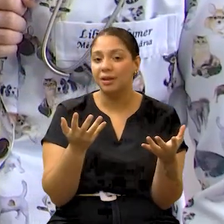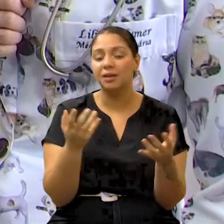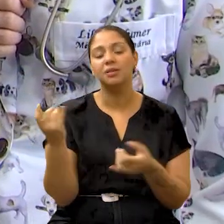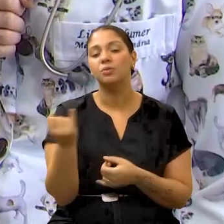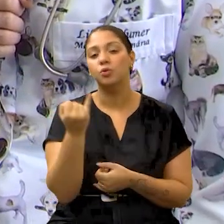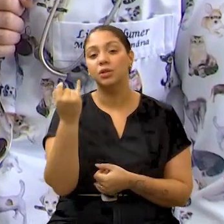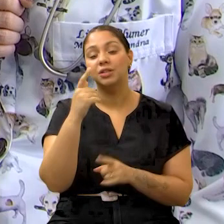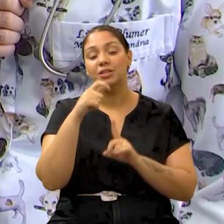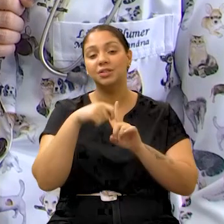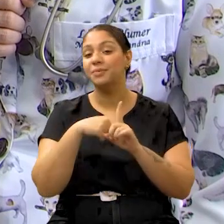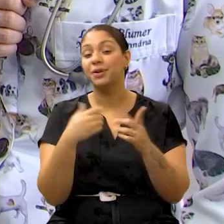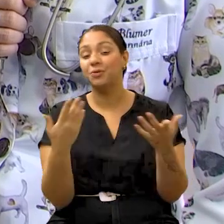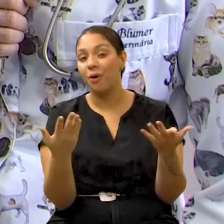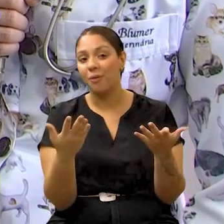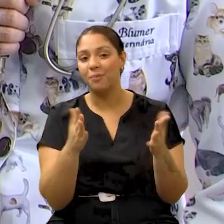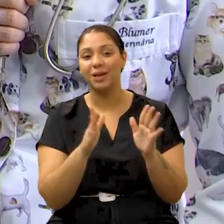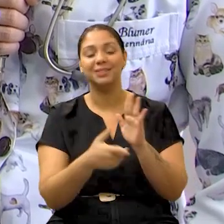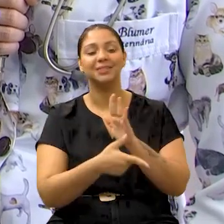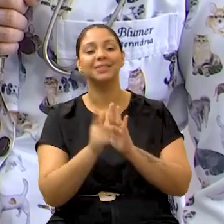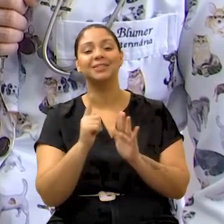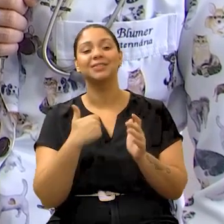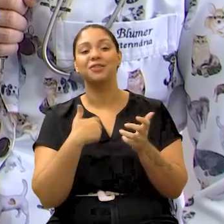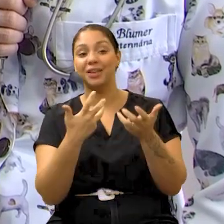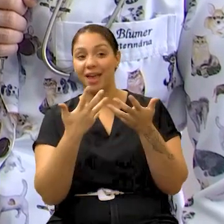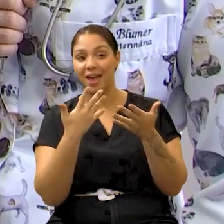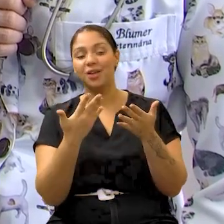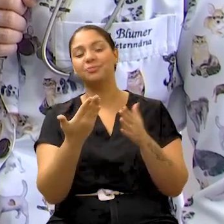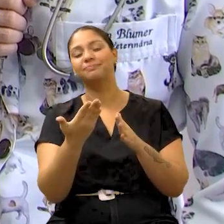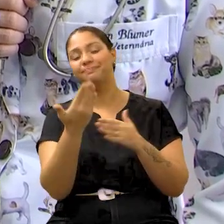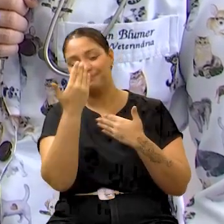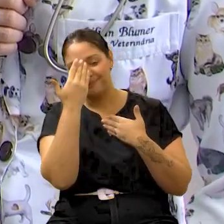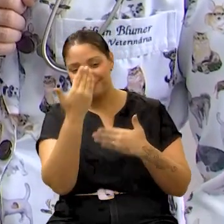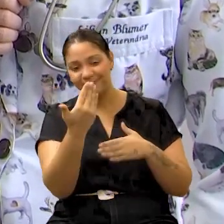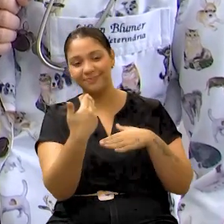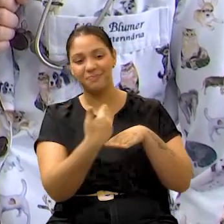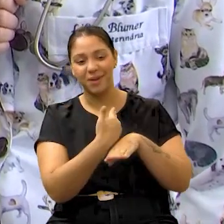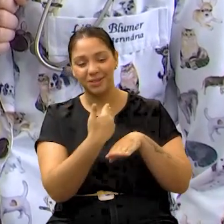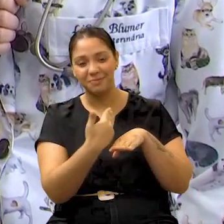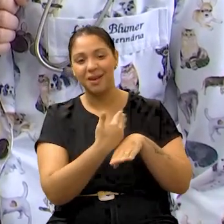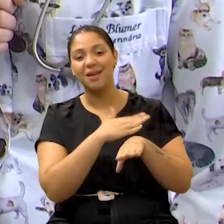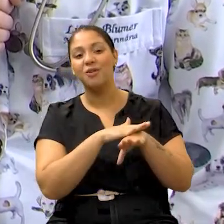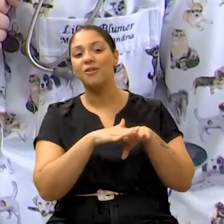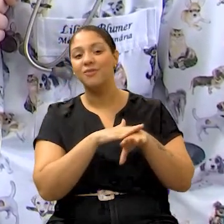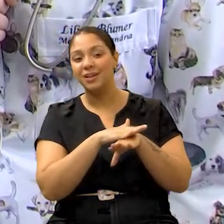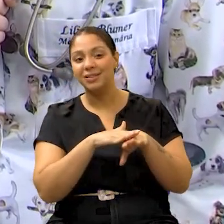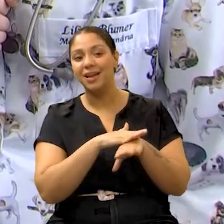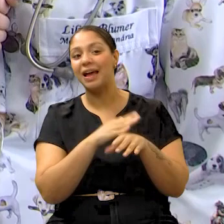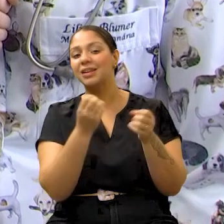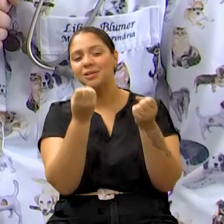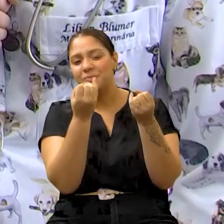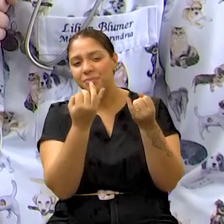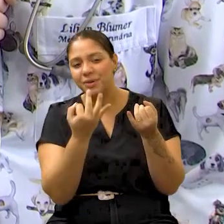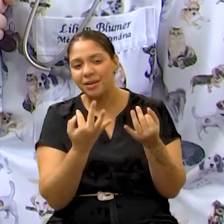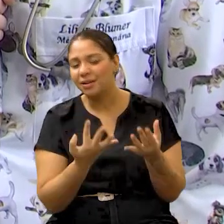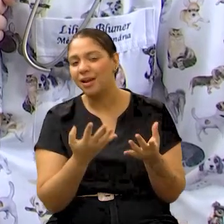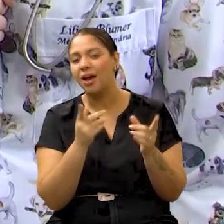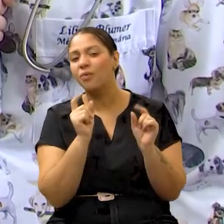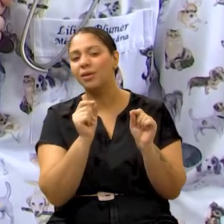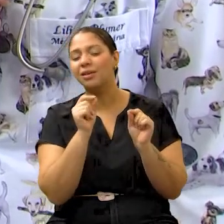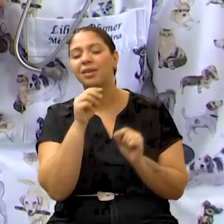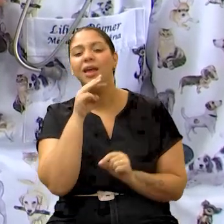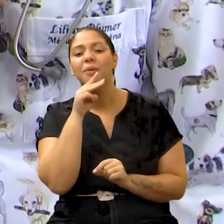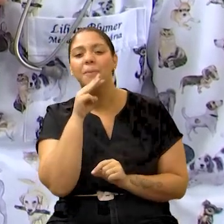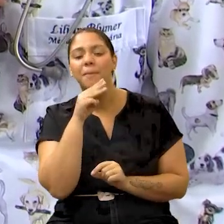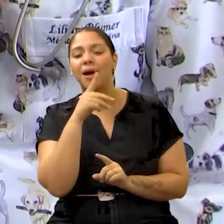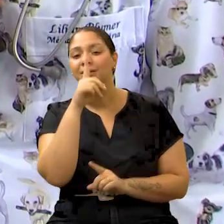e a importância desse mês. Mas antes, Lilian, eu quero agradecer, viu, sua participação, por falar aqui com a gente, né, explicar um pouquinho sobre o que